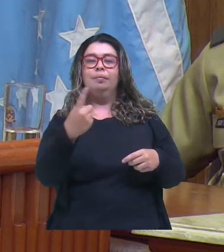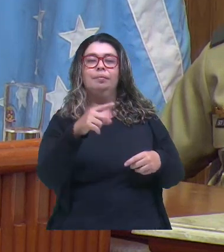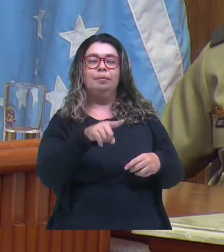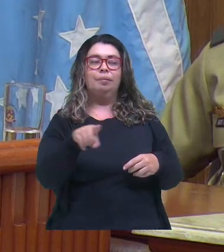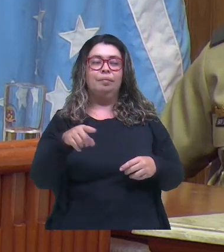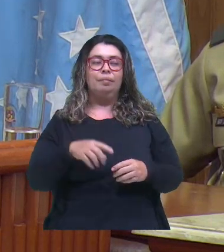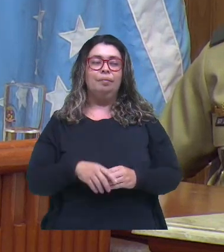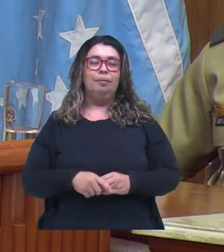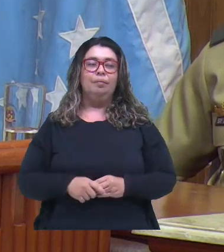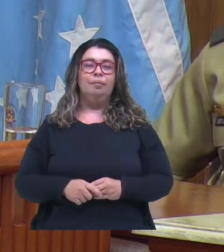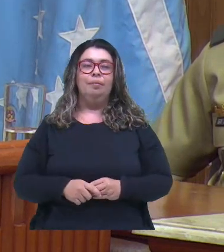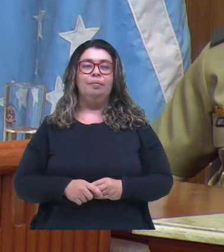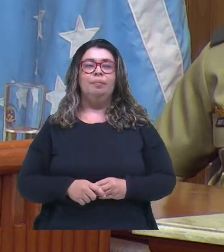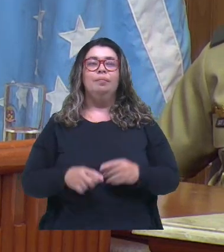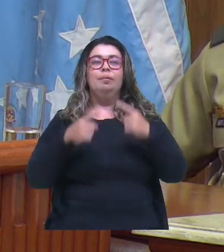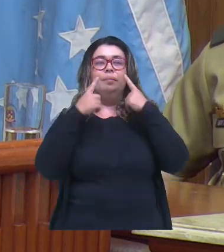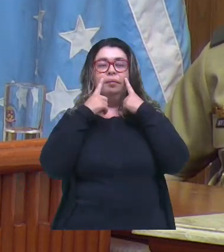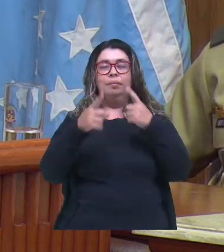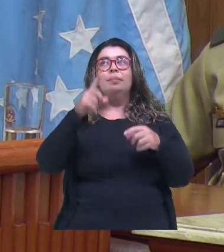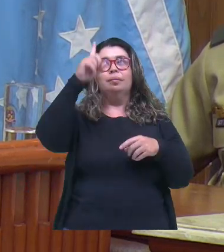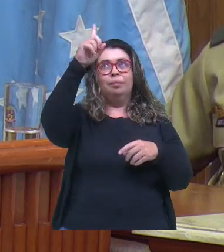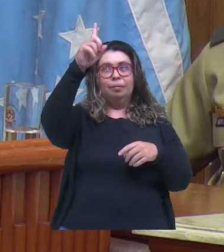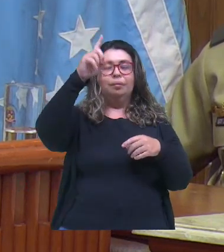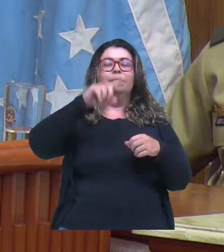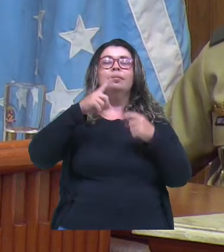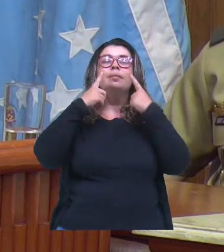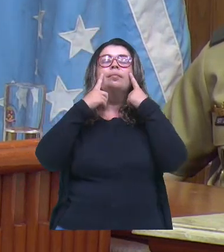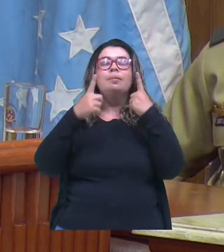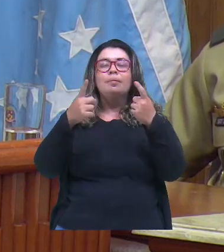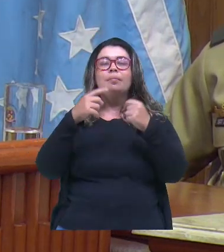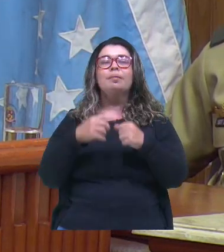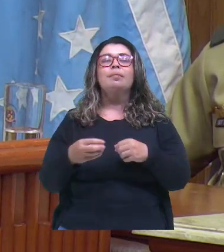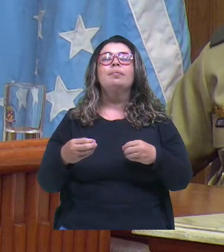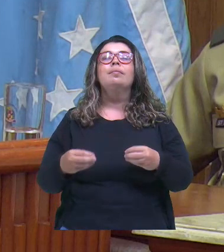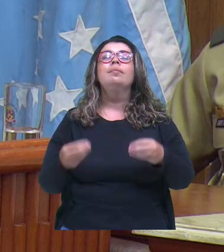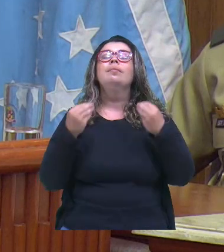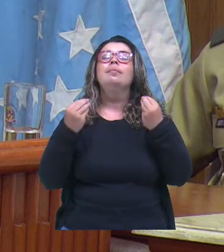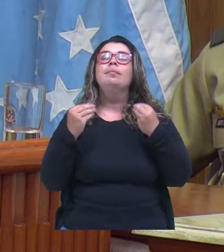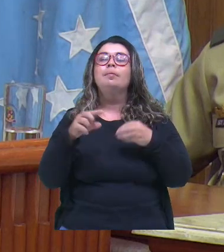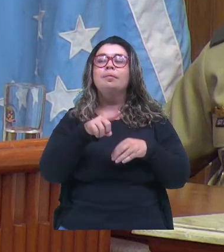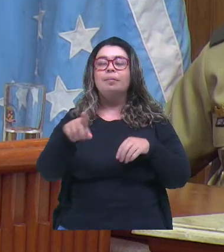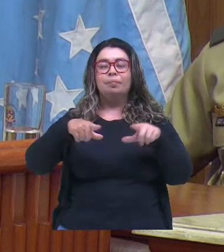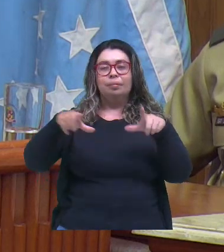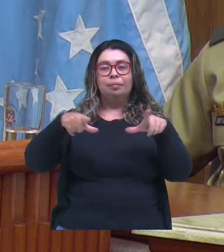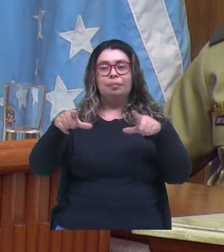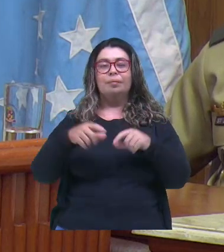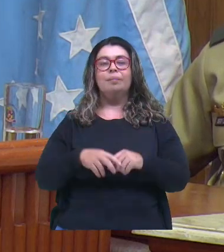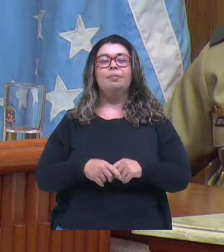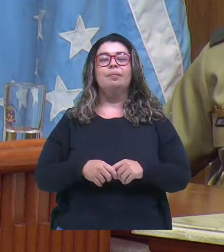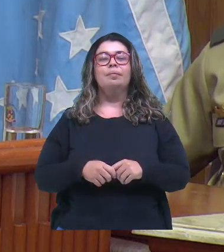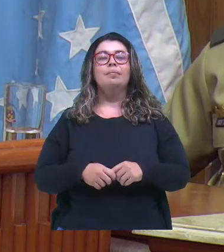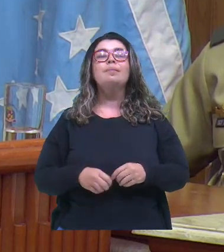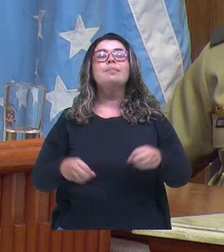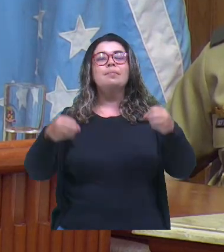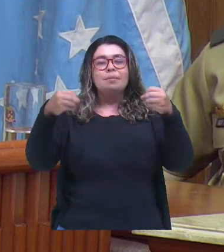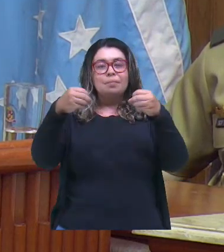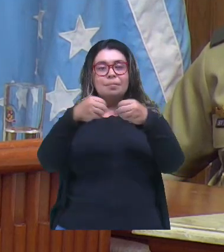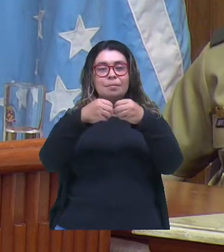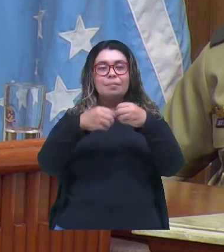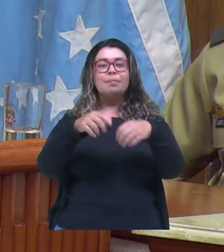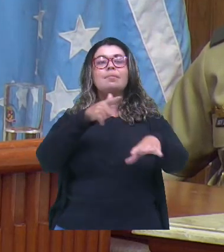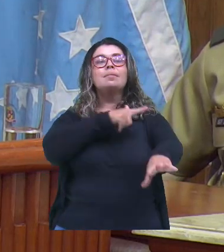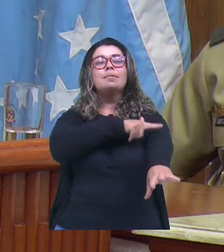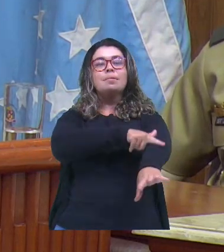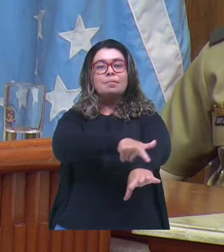fato, foi visto. Deus viu. Deus viu o quanto vocês trabalharam, o quanto vocês mereceram essa